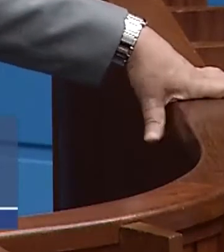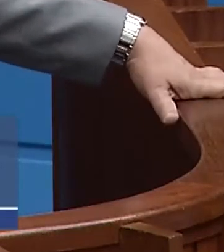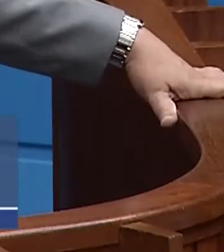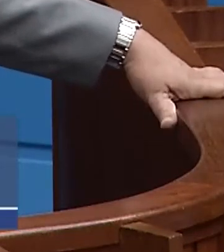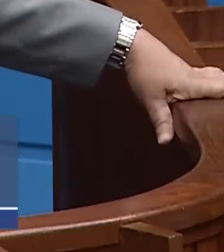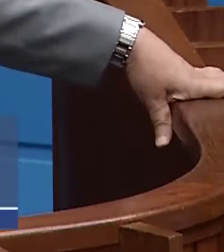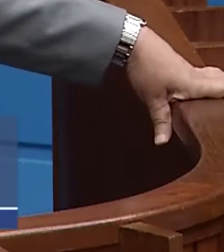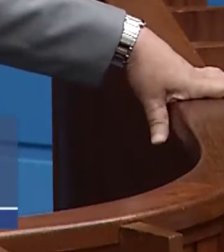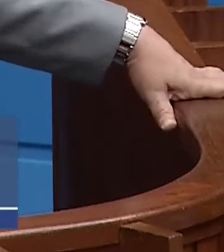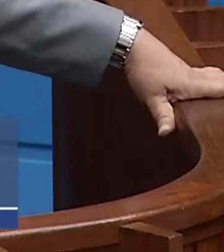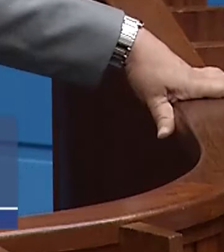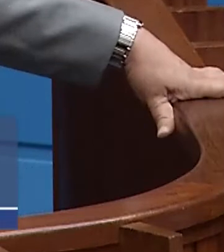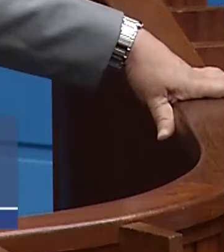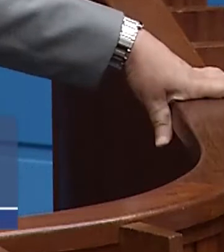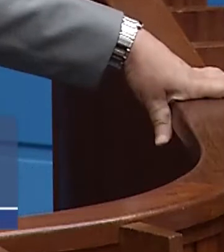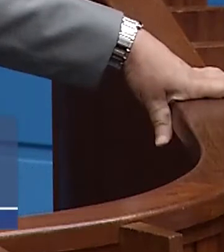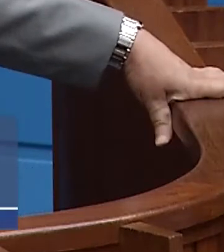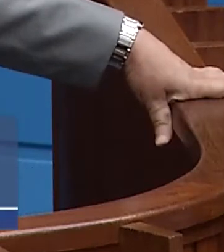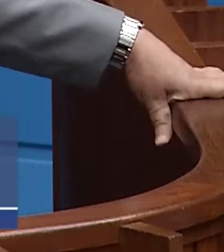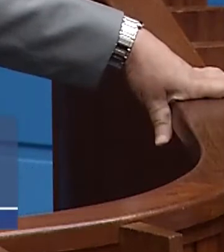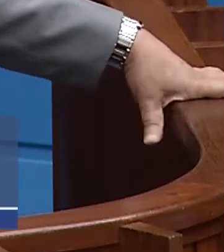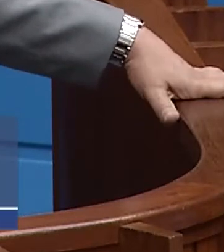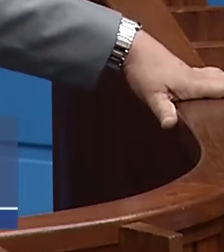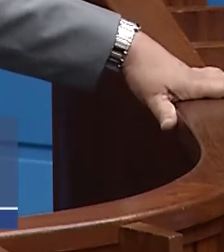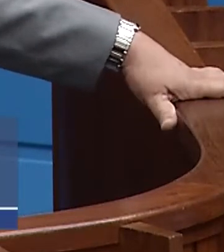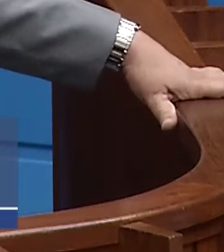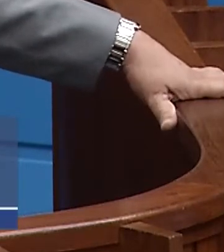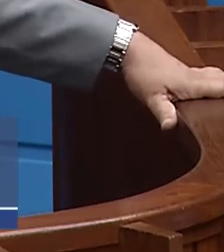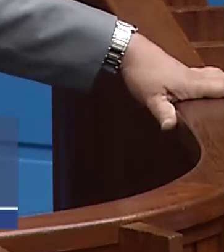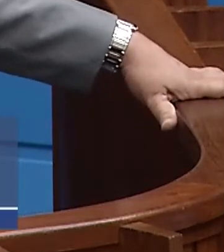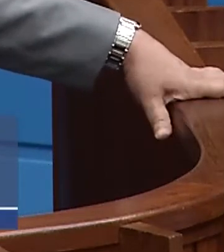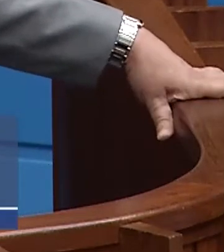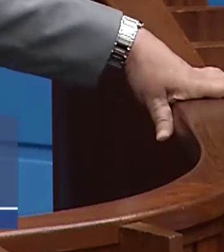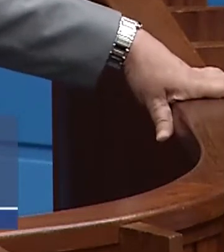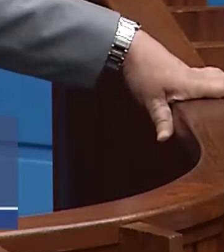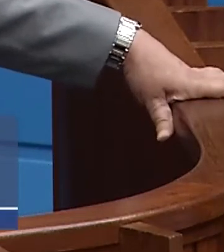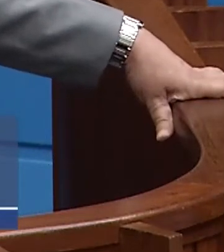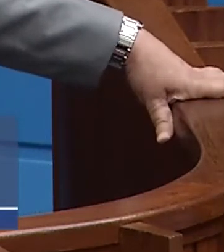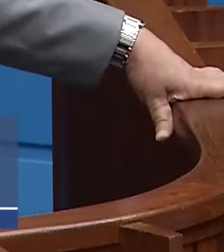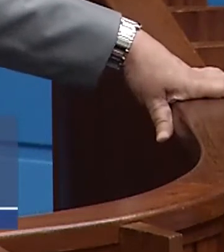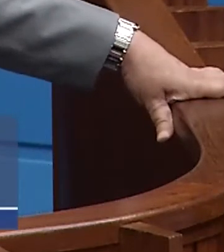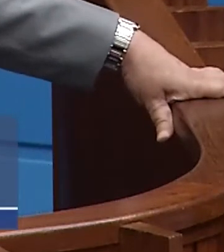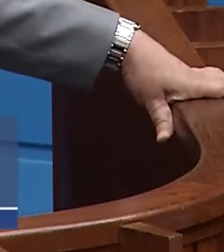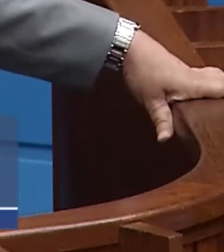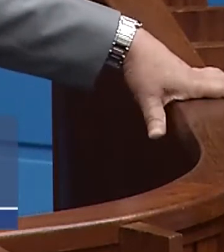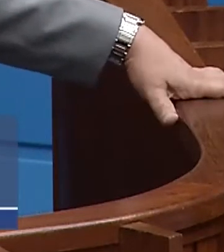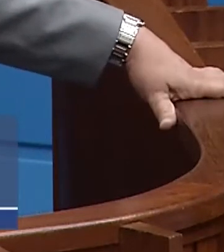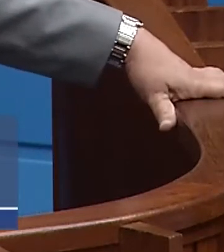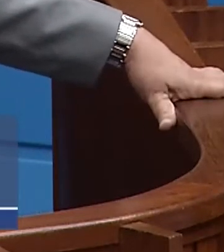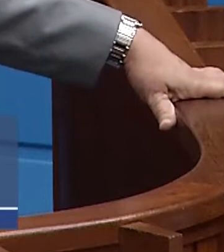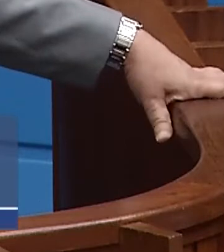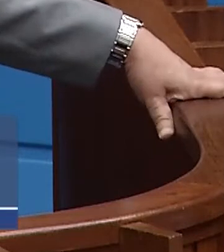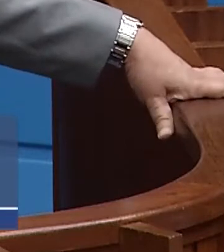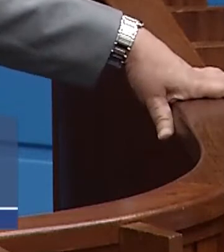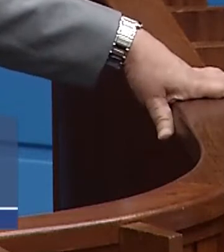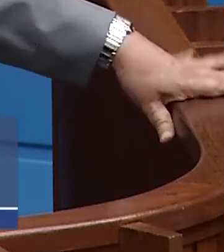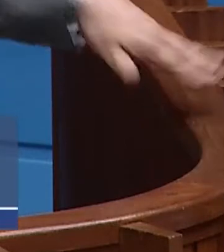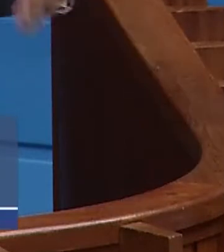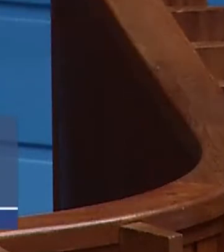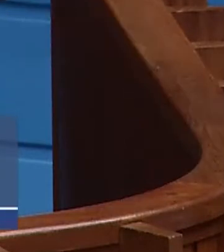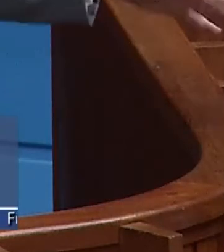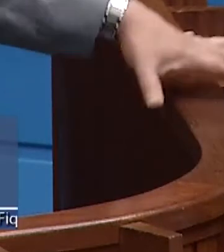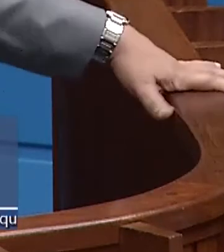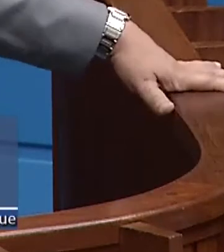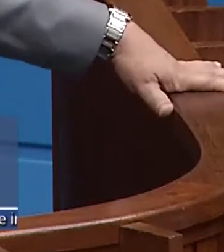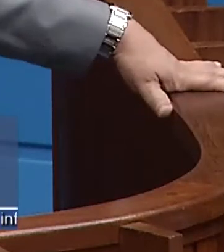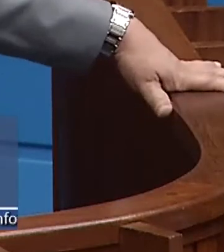nós somos sobreviventes. Tivemos oportunidade de estudar e